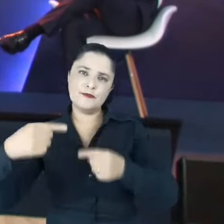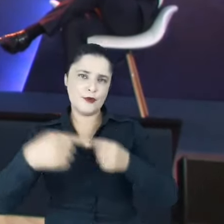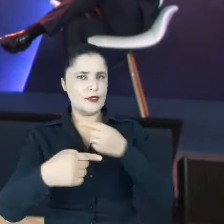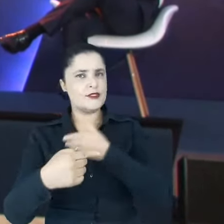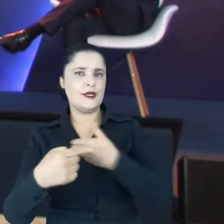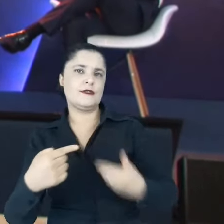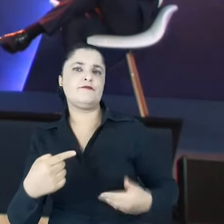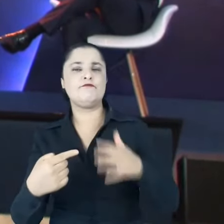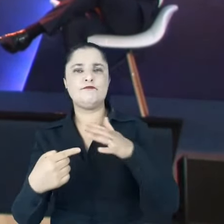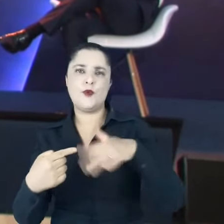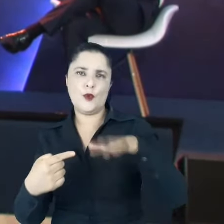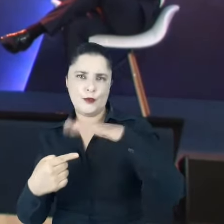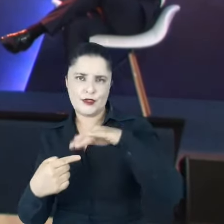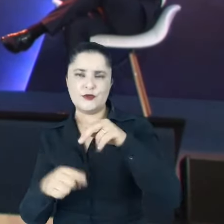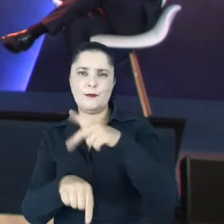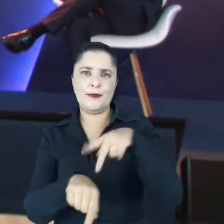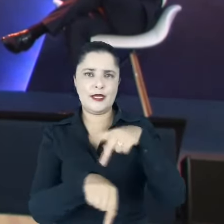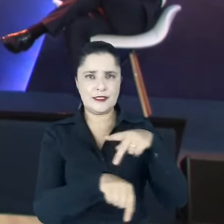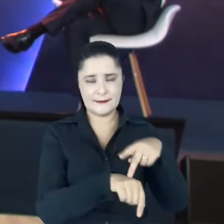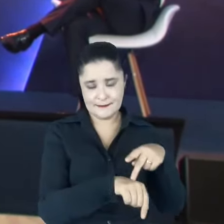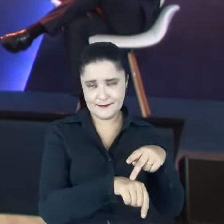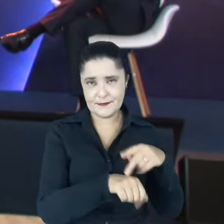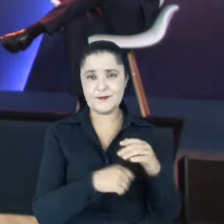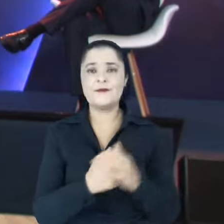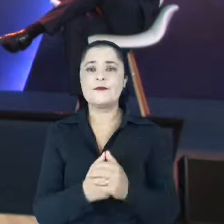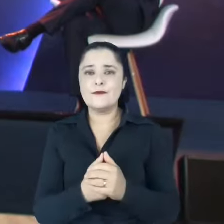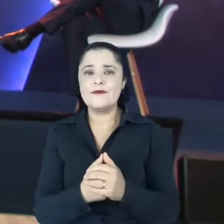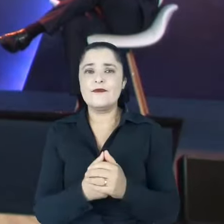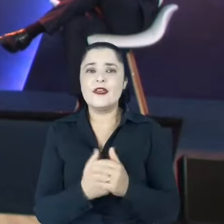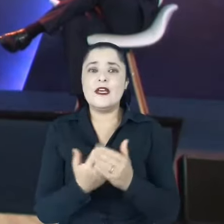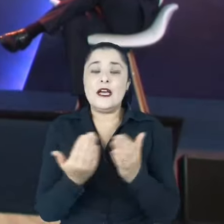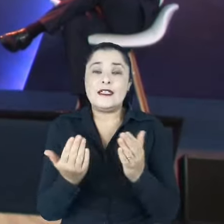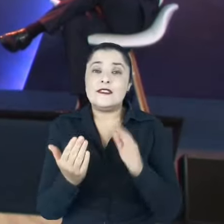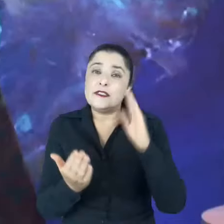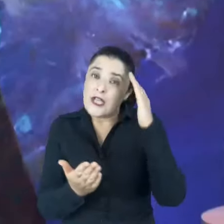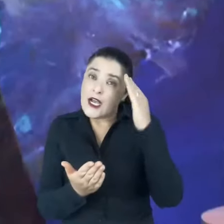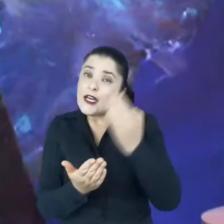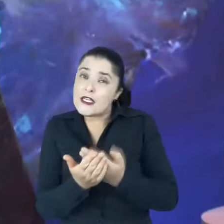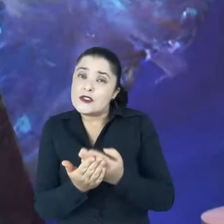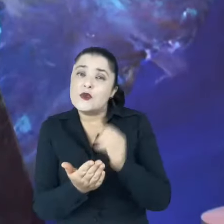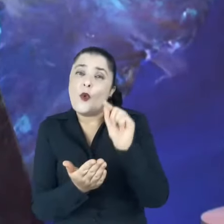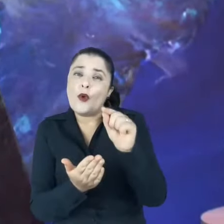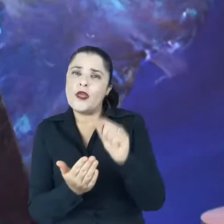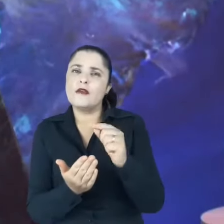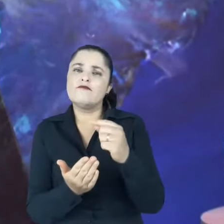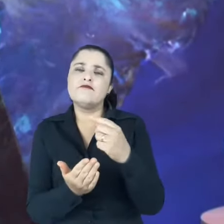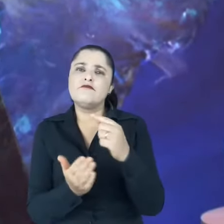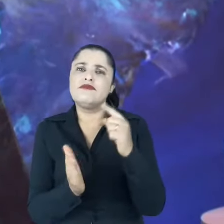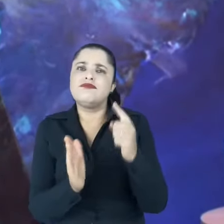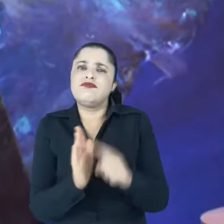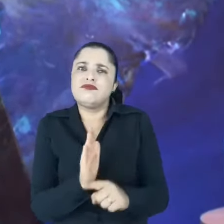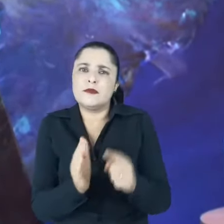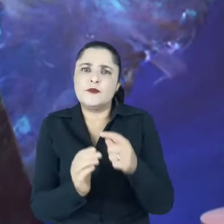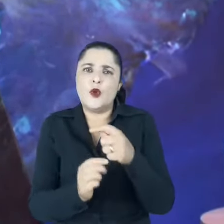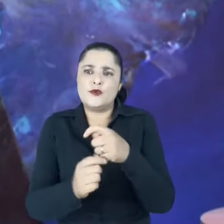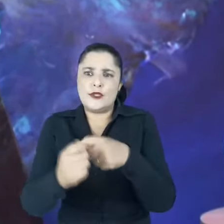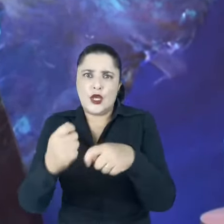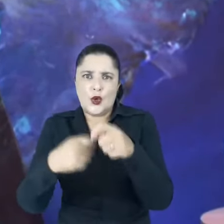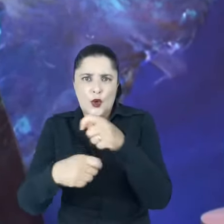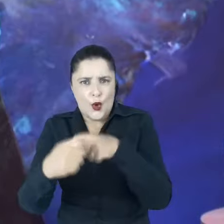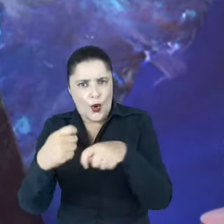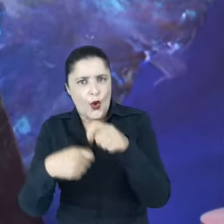de um país. A gente acredita nisso profundamente, porque o nosso negócio,